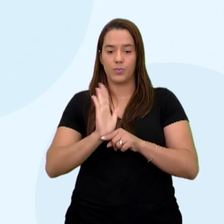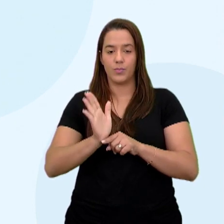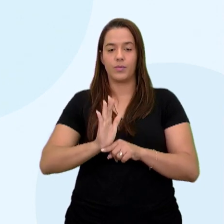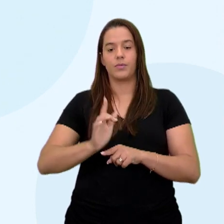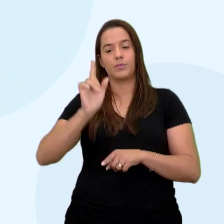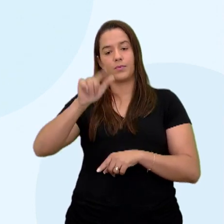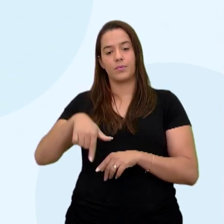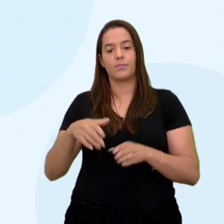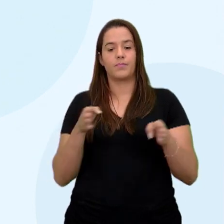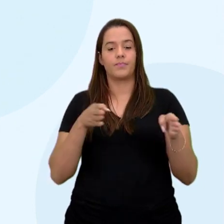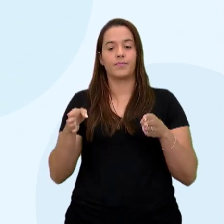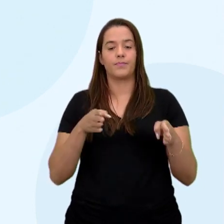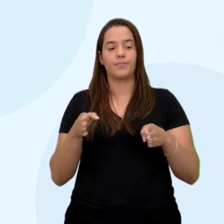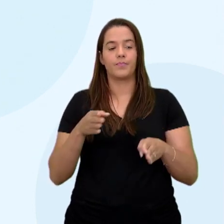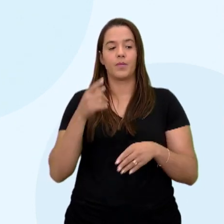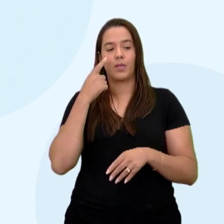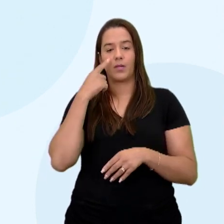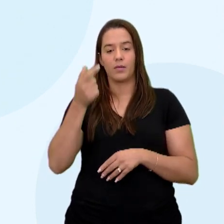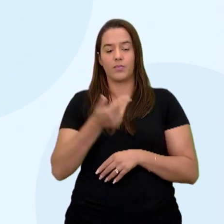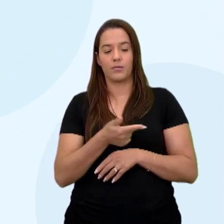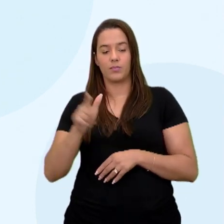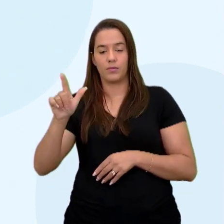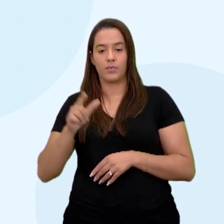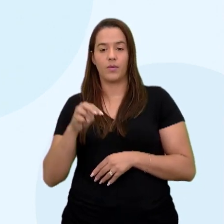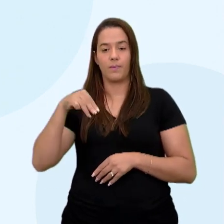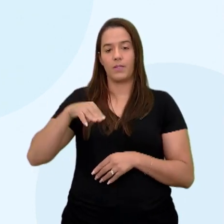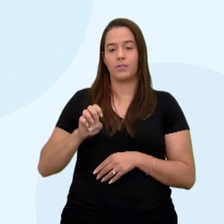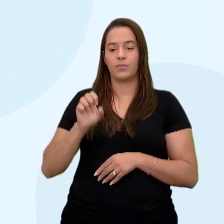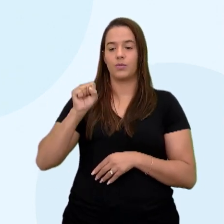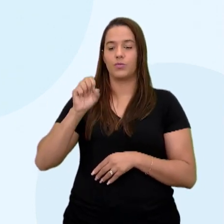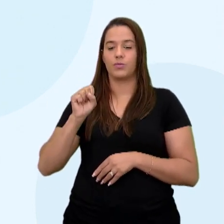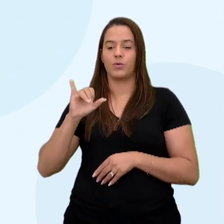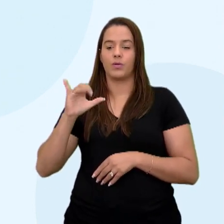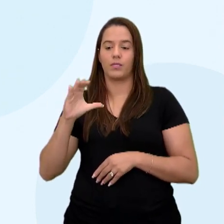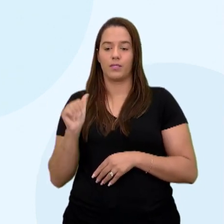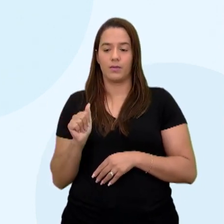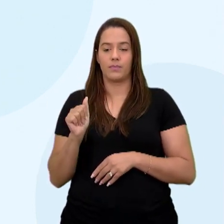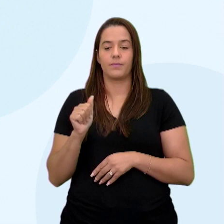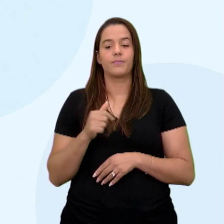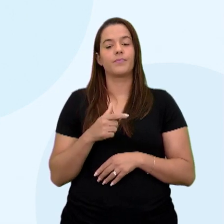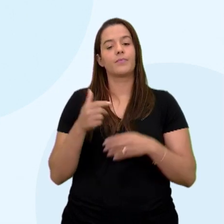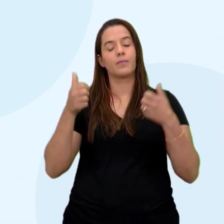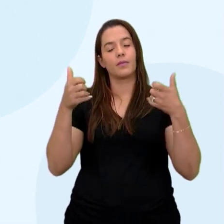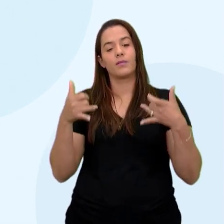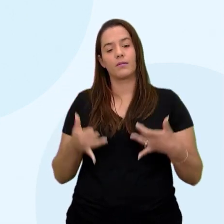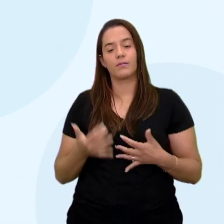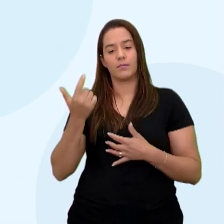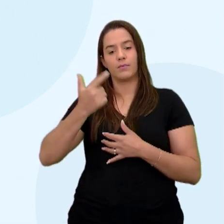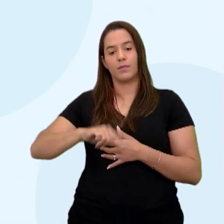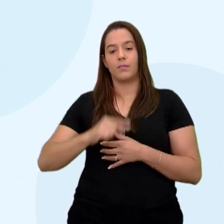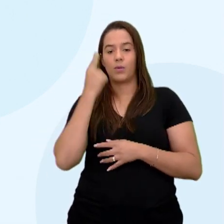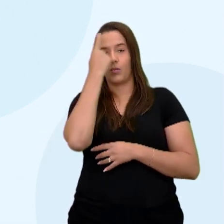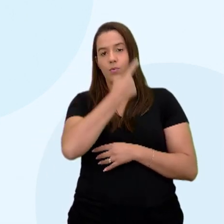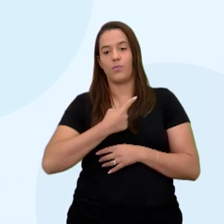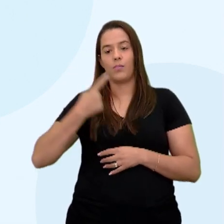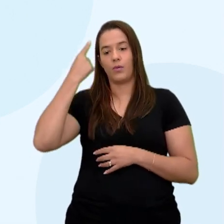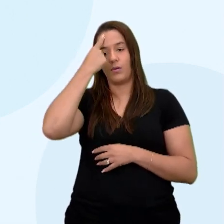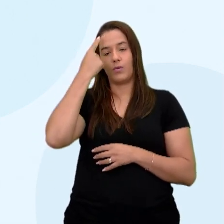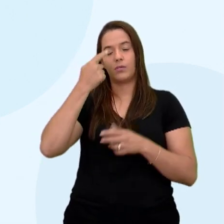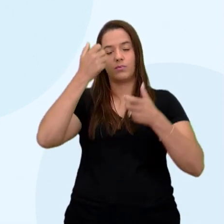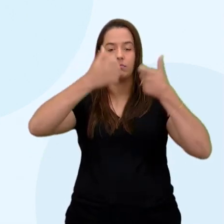período Triássico, da era Mesozoica, né? Esse vídeo aí tem mais ou menos 1 hora, né, do